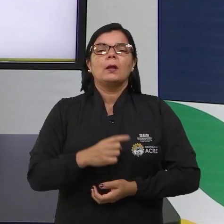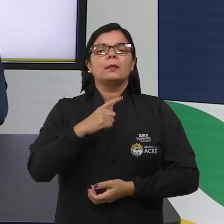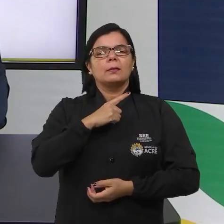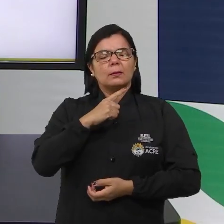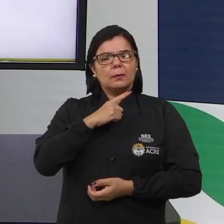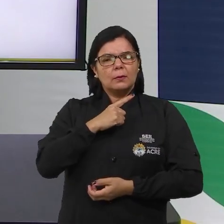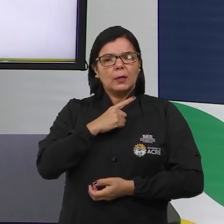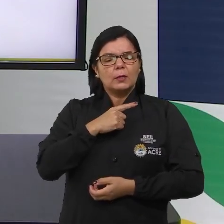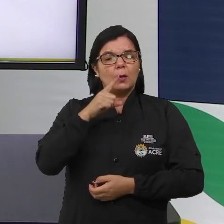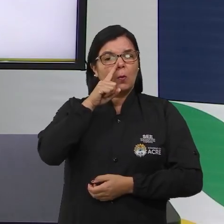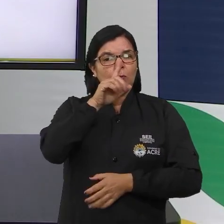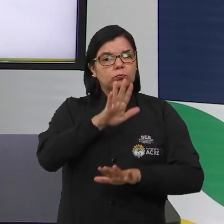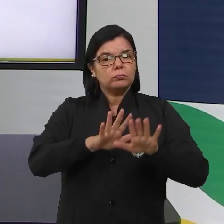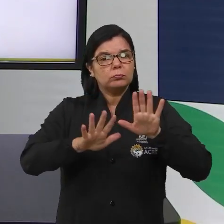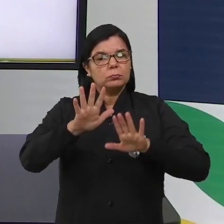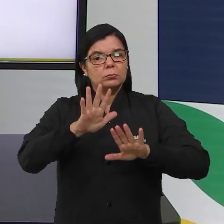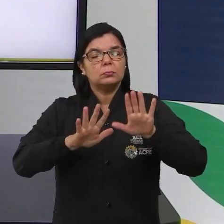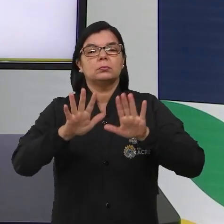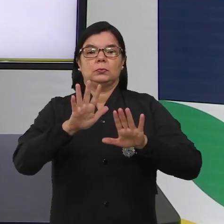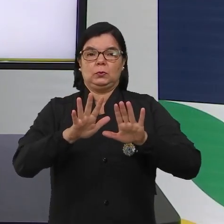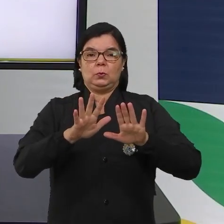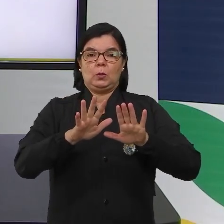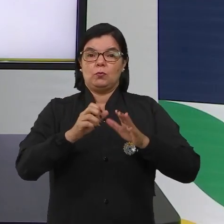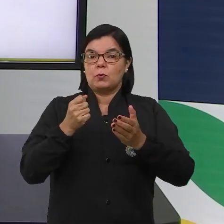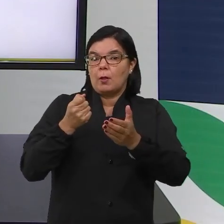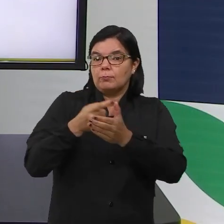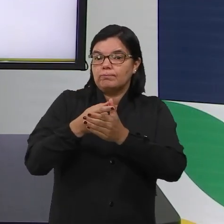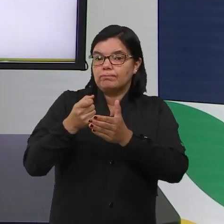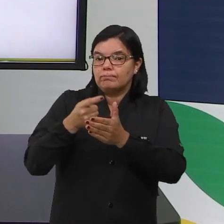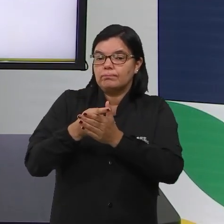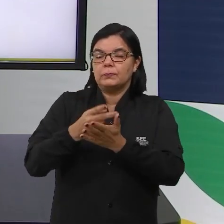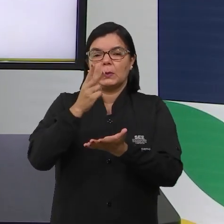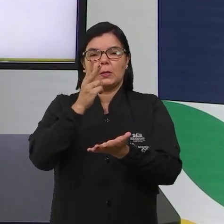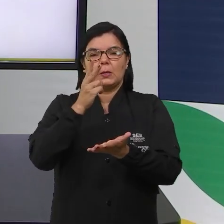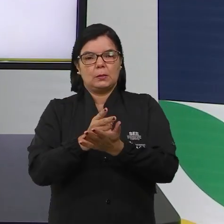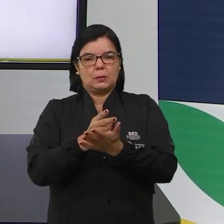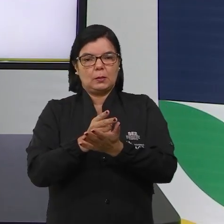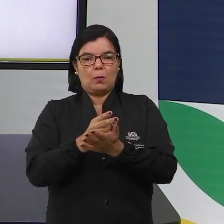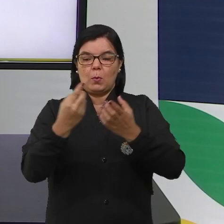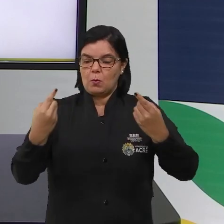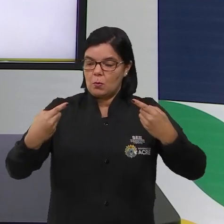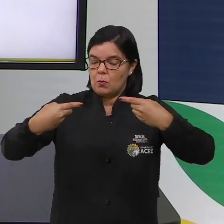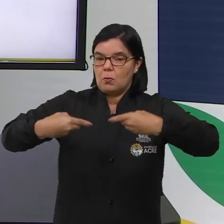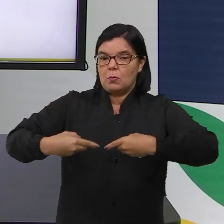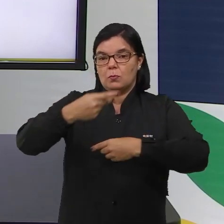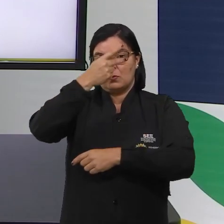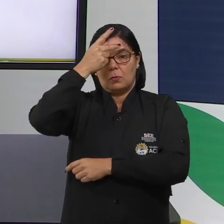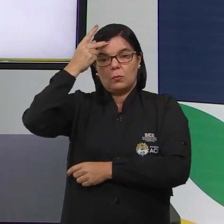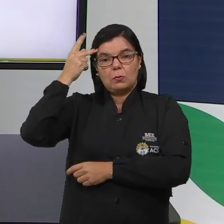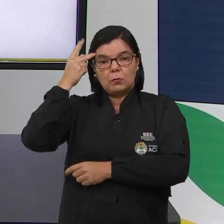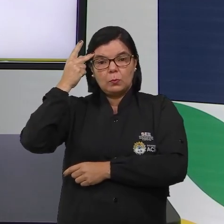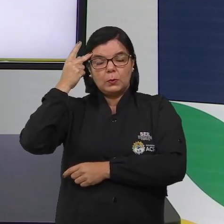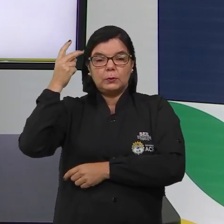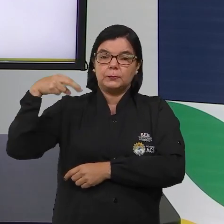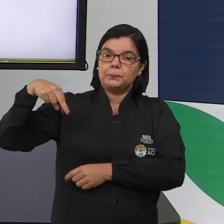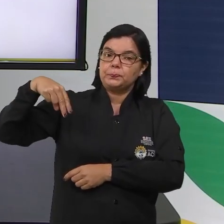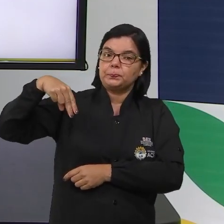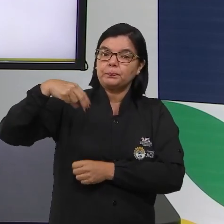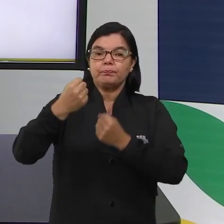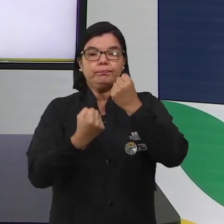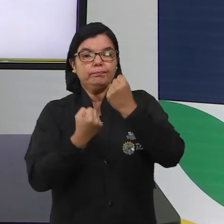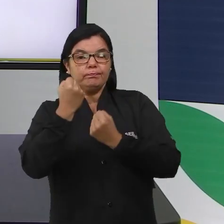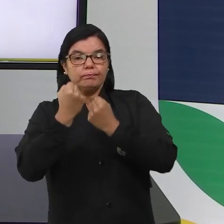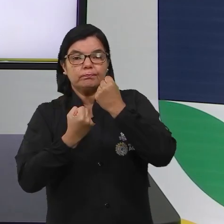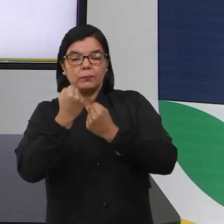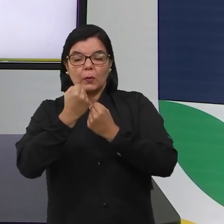tem que ter cuidado naquilo que a gente vai consumir. Eu sempre falo contra aquelas pessoas que vão andando de carro,